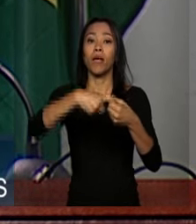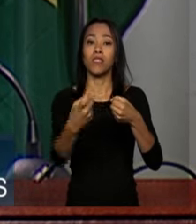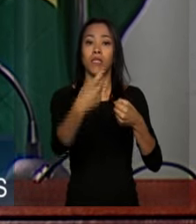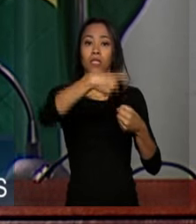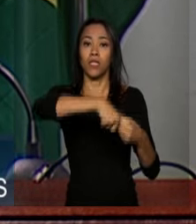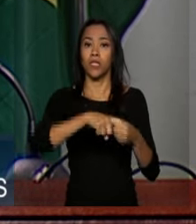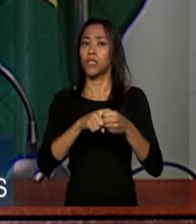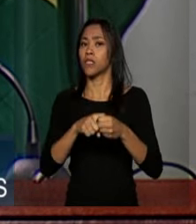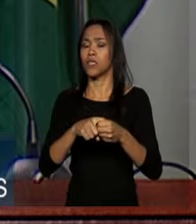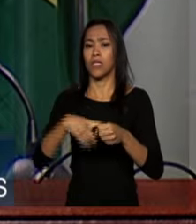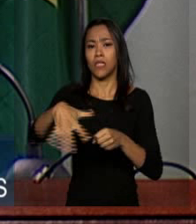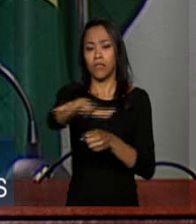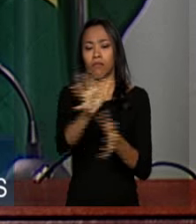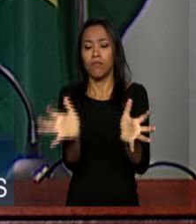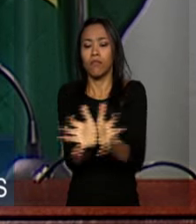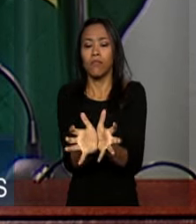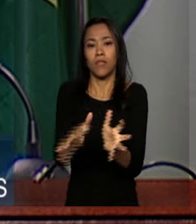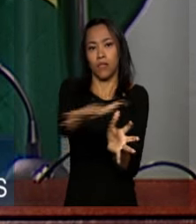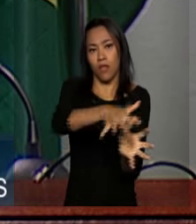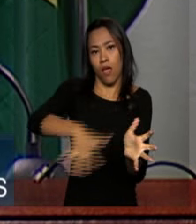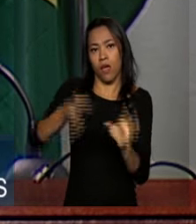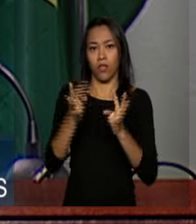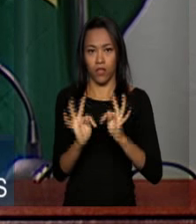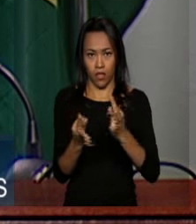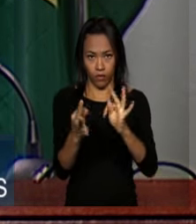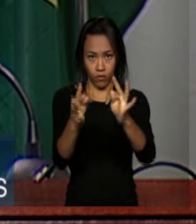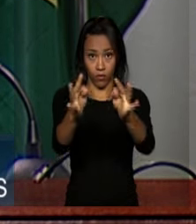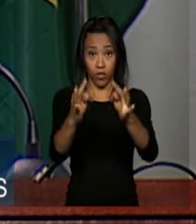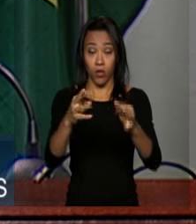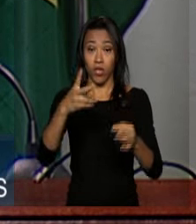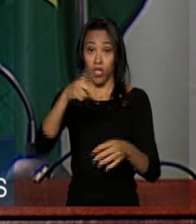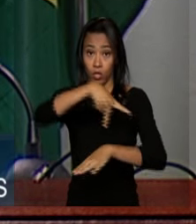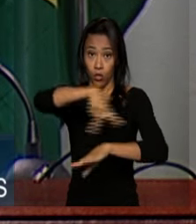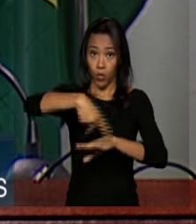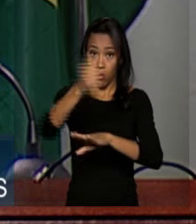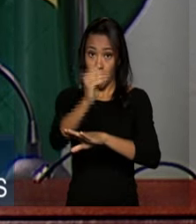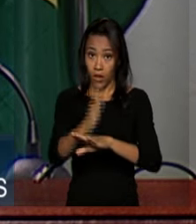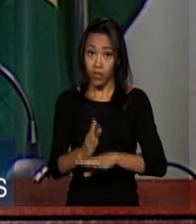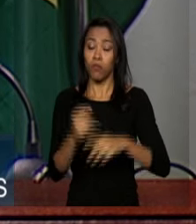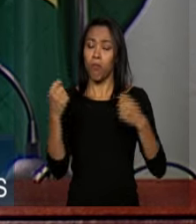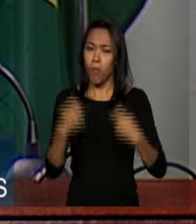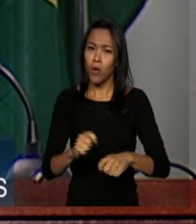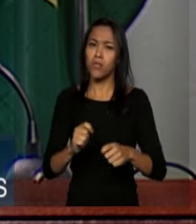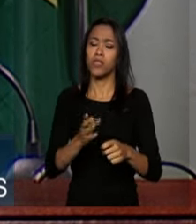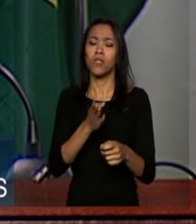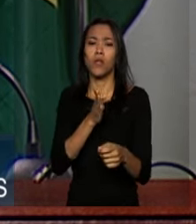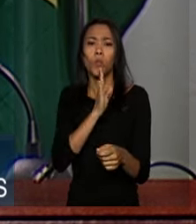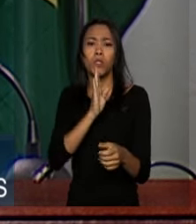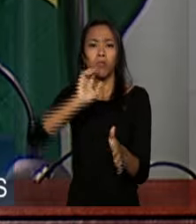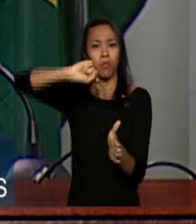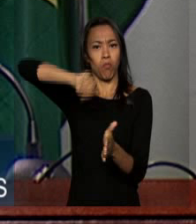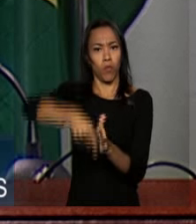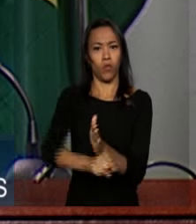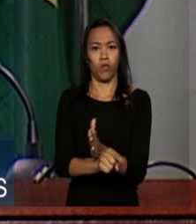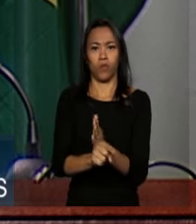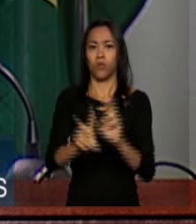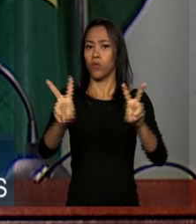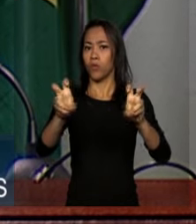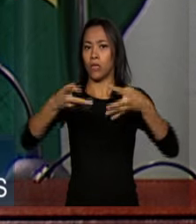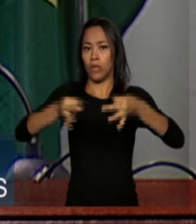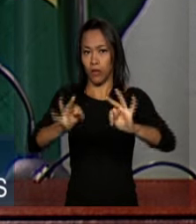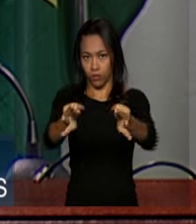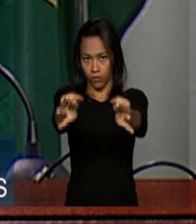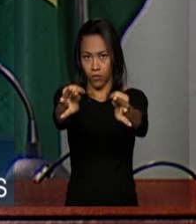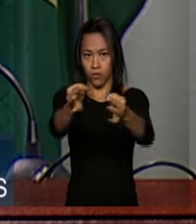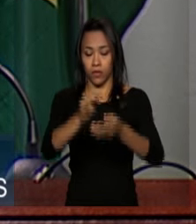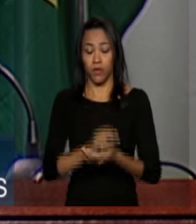para garantir que nosso país ingresse em uma verdadeira sociedade do conhecimento. Por essa razão,